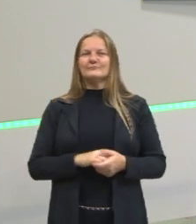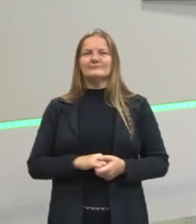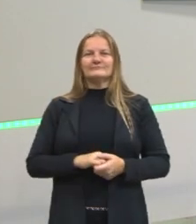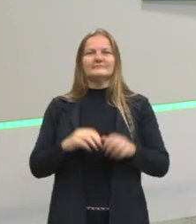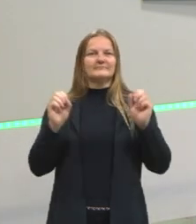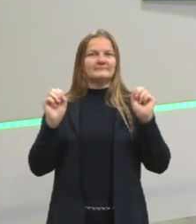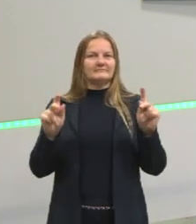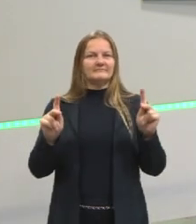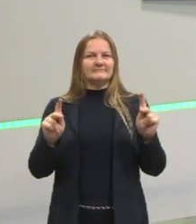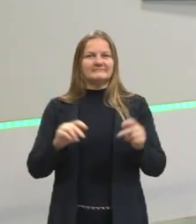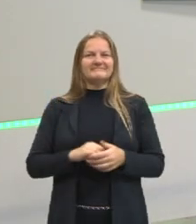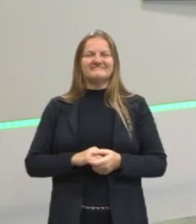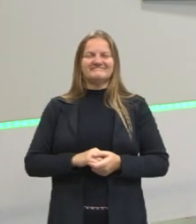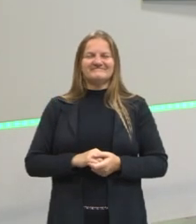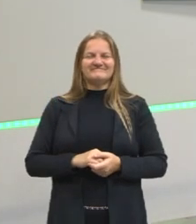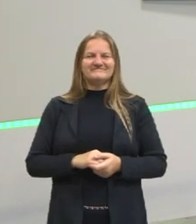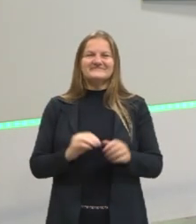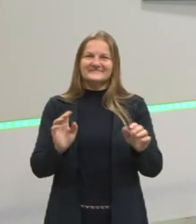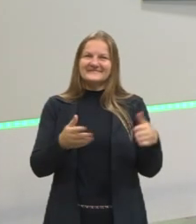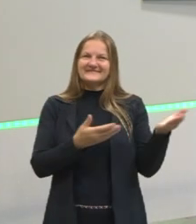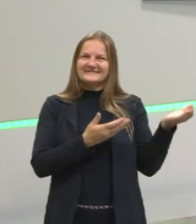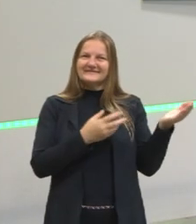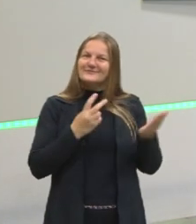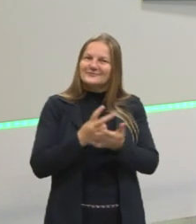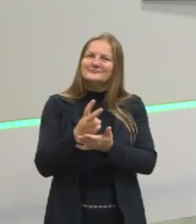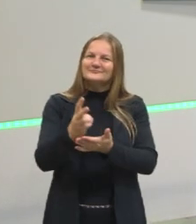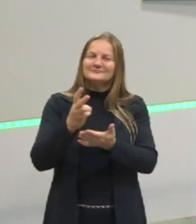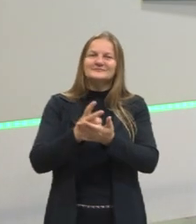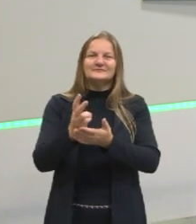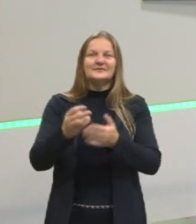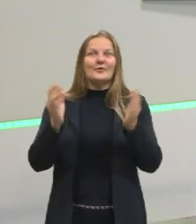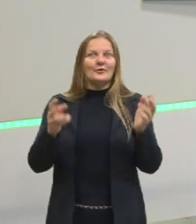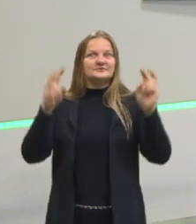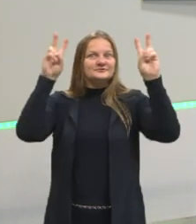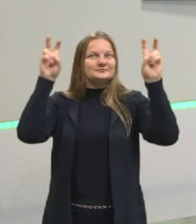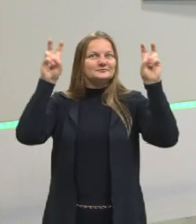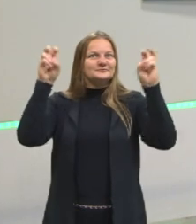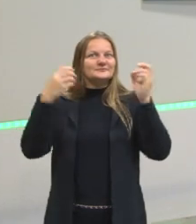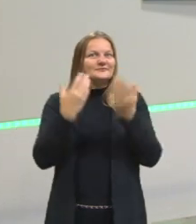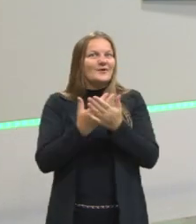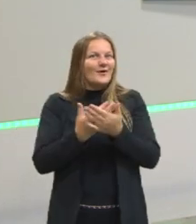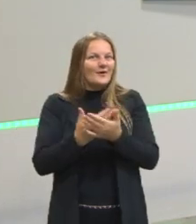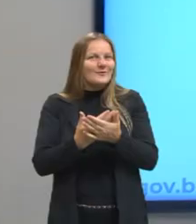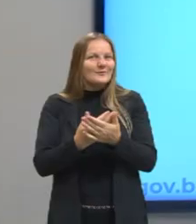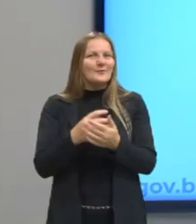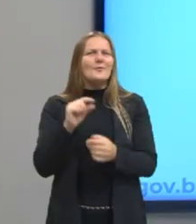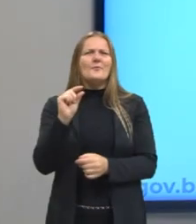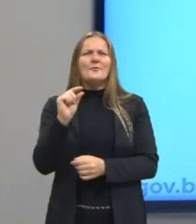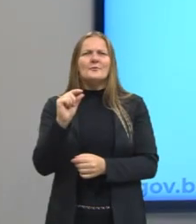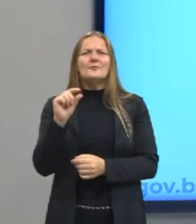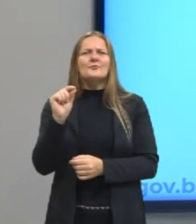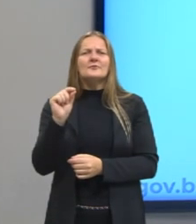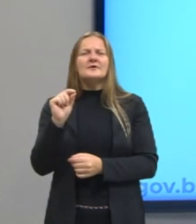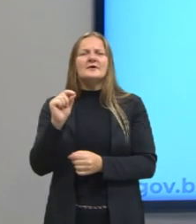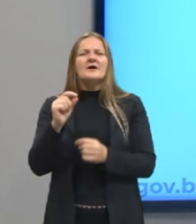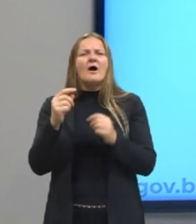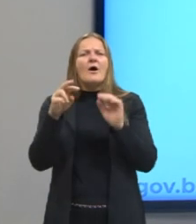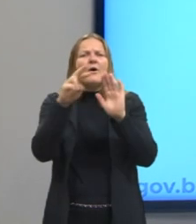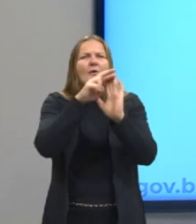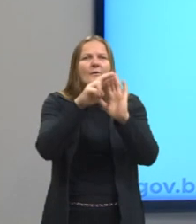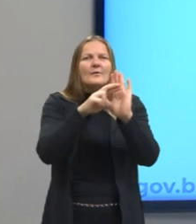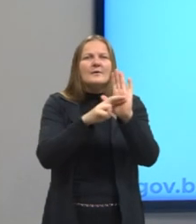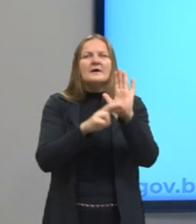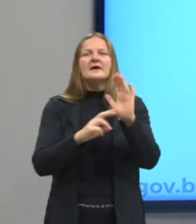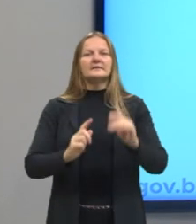algo bom então Vamos lá gente nós vamos hoje tratar na nossa aula um pouquinho sobre algumas